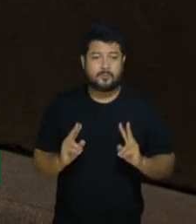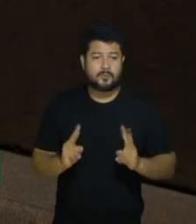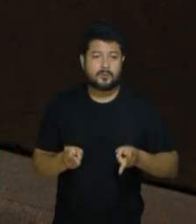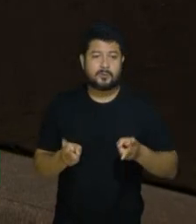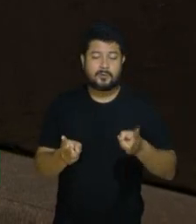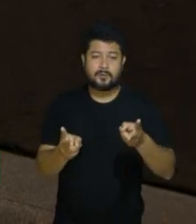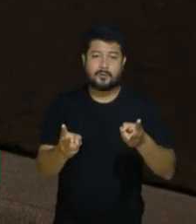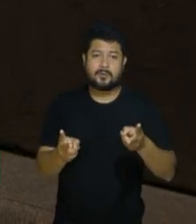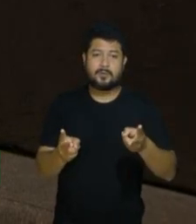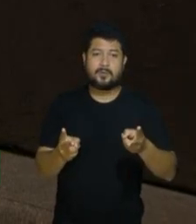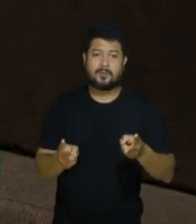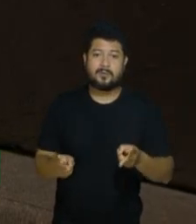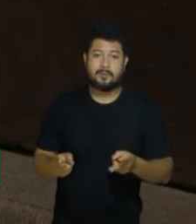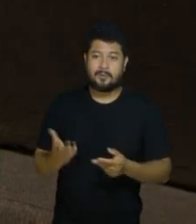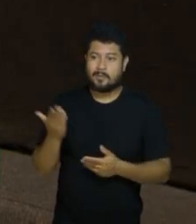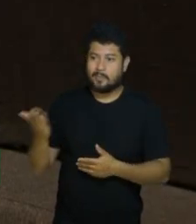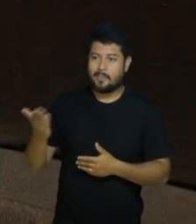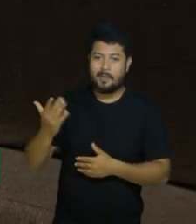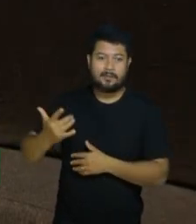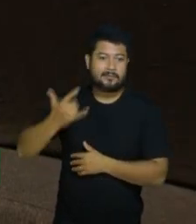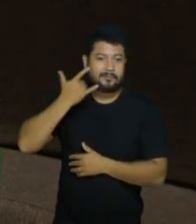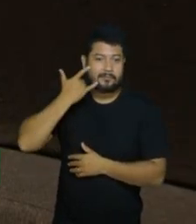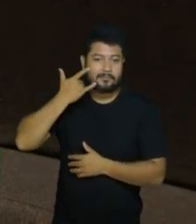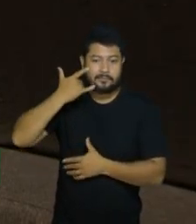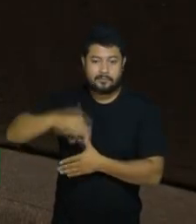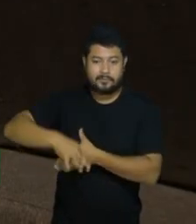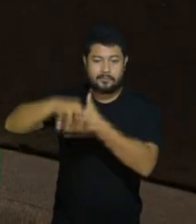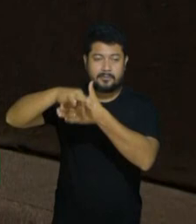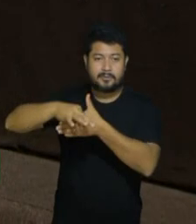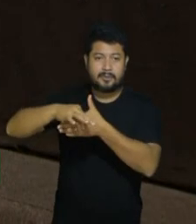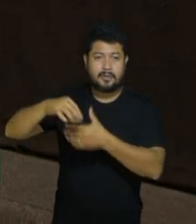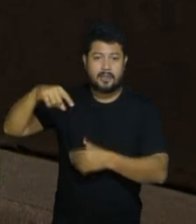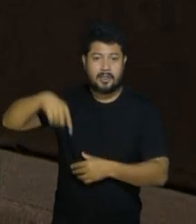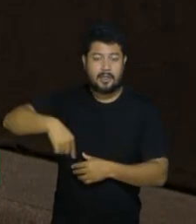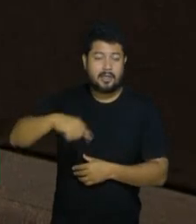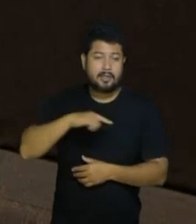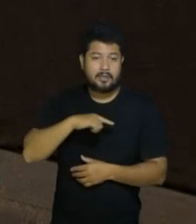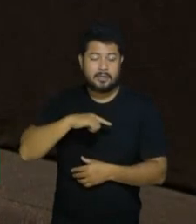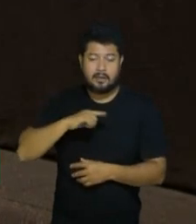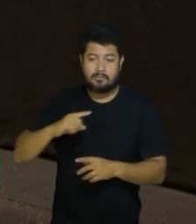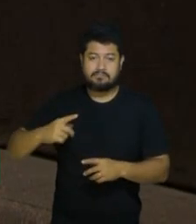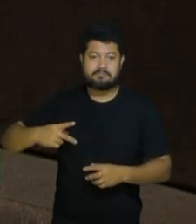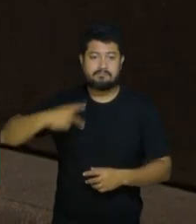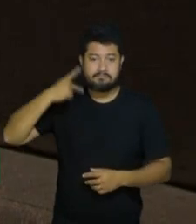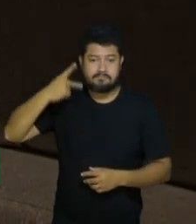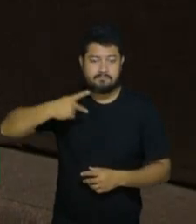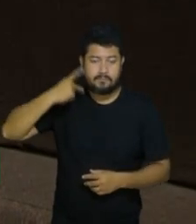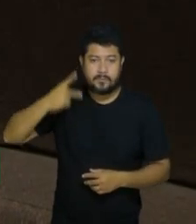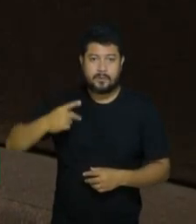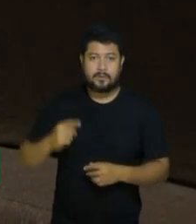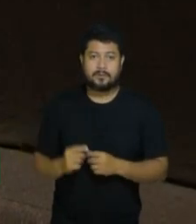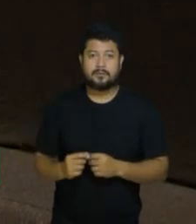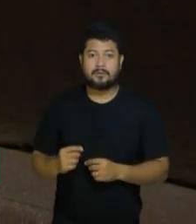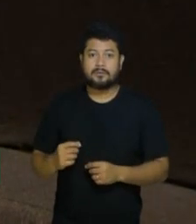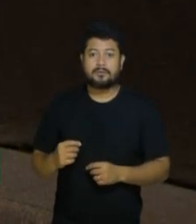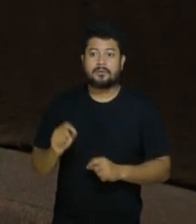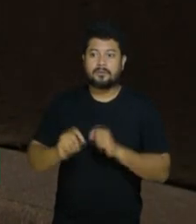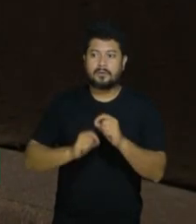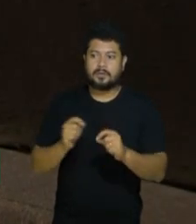sob a liderança do presidente Mauro Nadal, tivemos no parlamento um momento de extrema